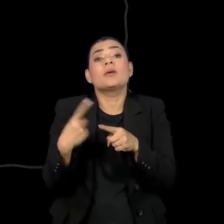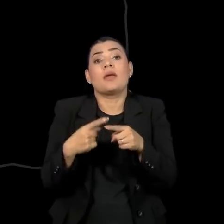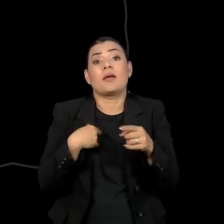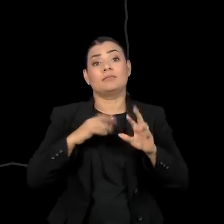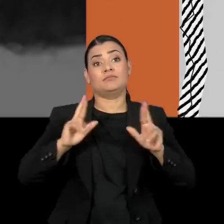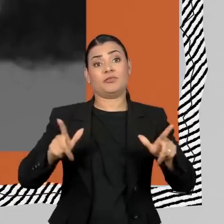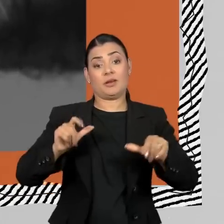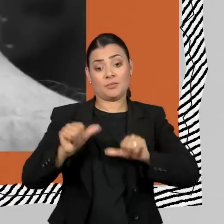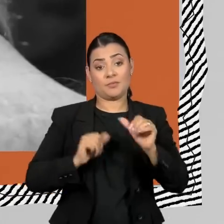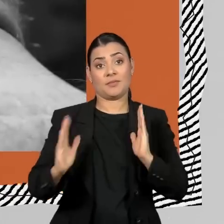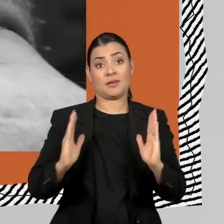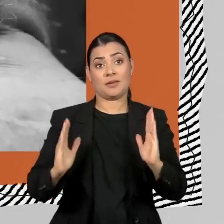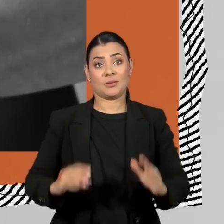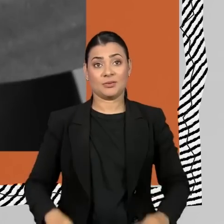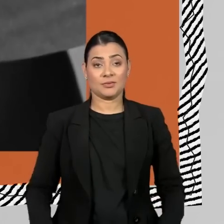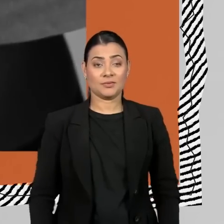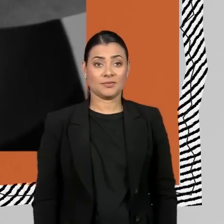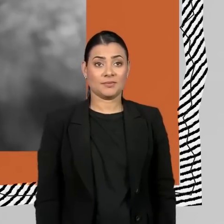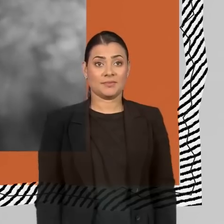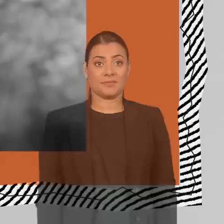desejo.